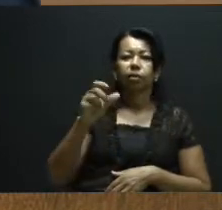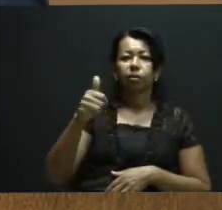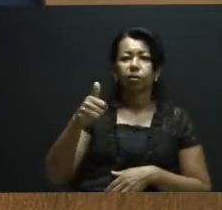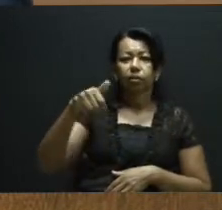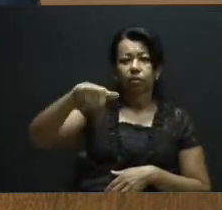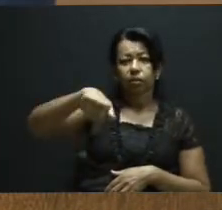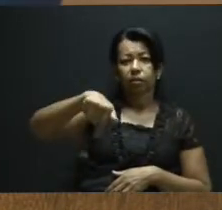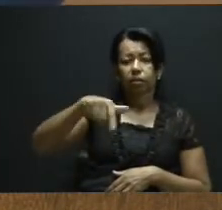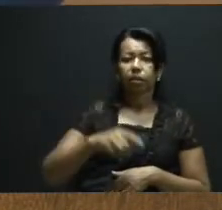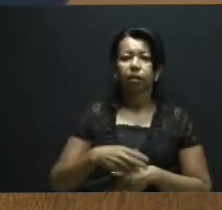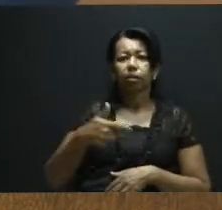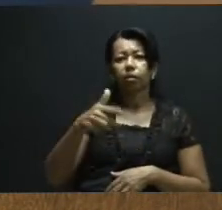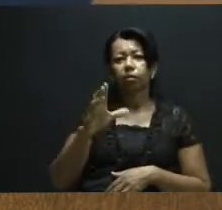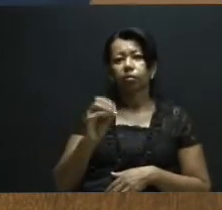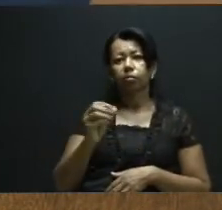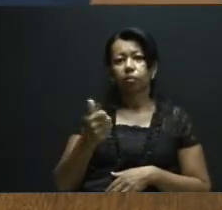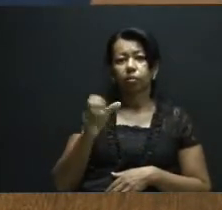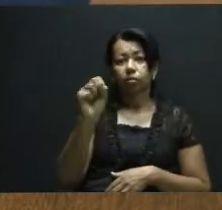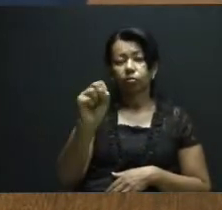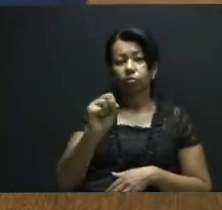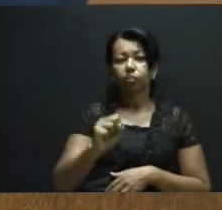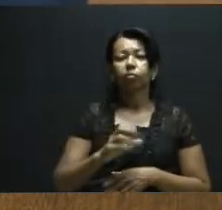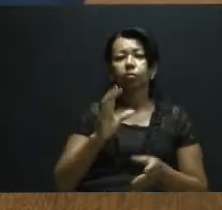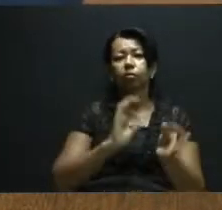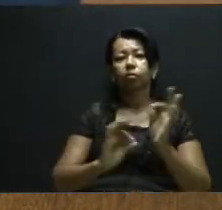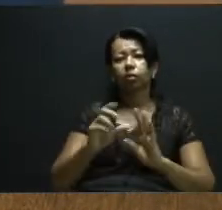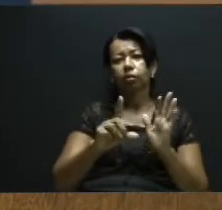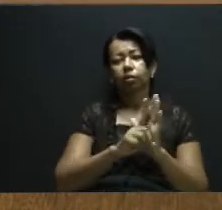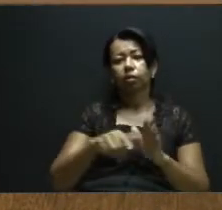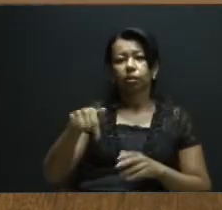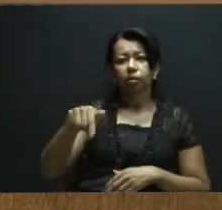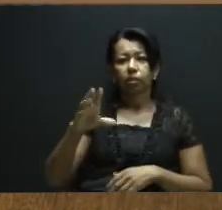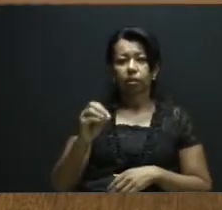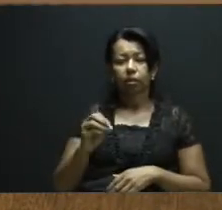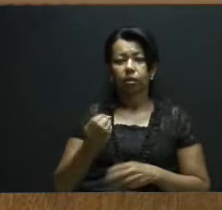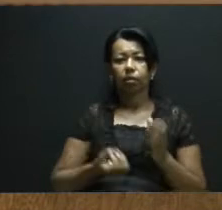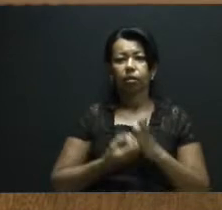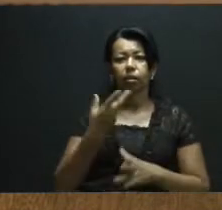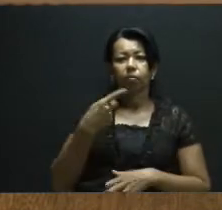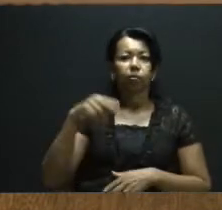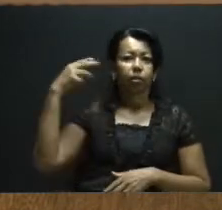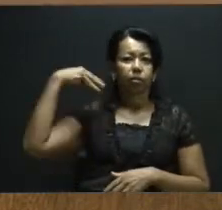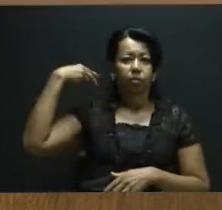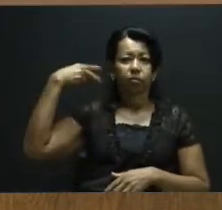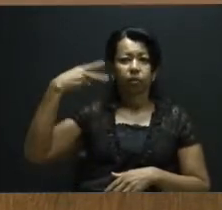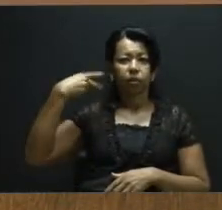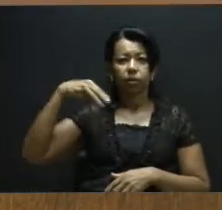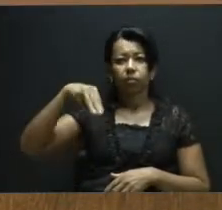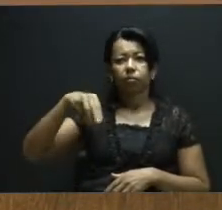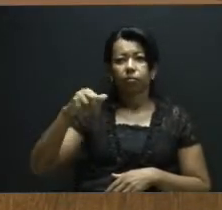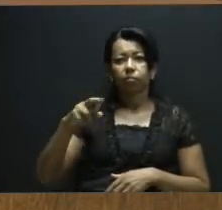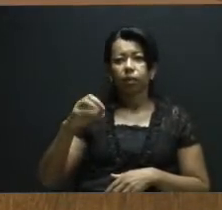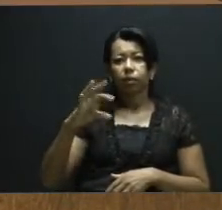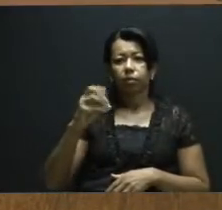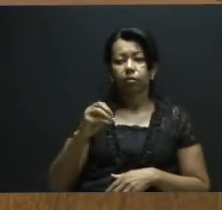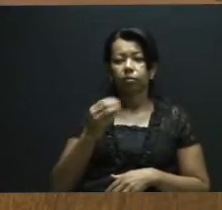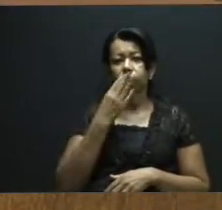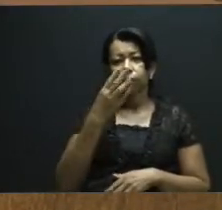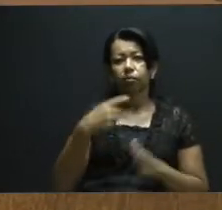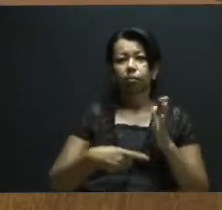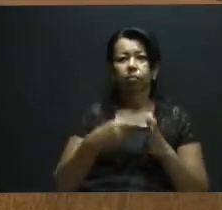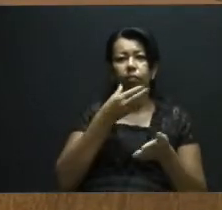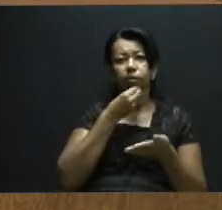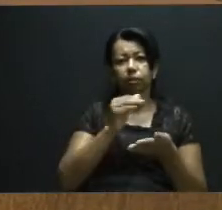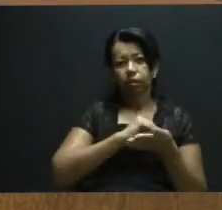2018 projeto de lei 70 bairro 2018 autoria vereador márcio silva nascimento solicitar ao senhor